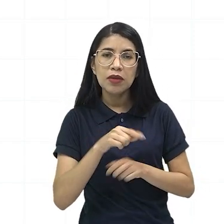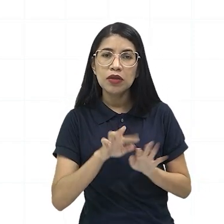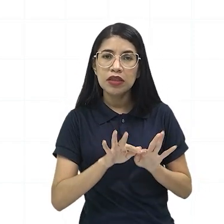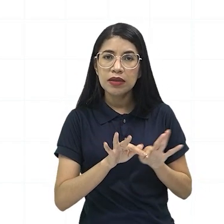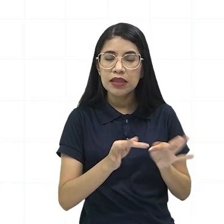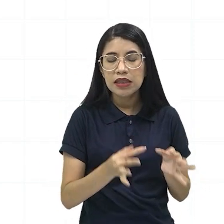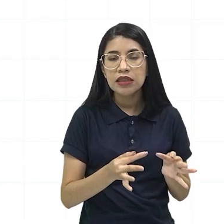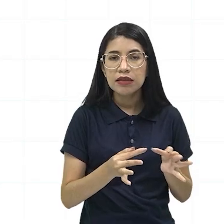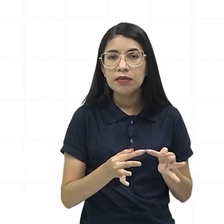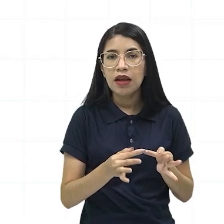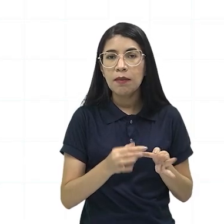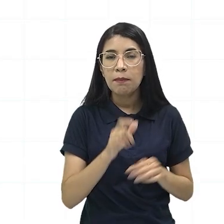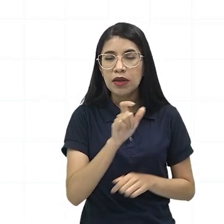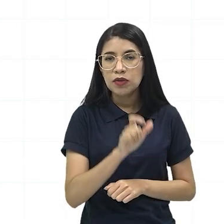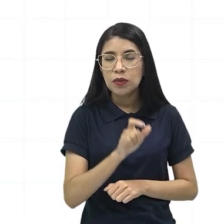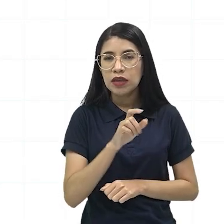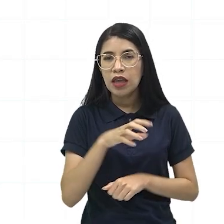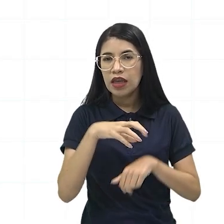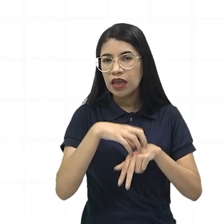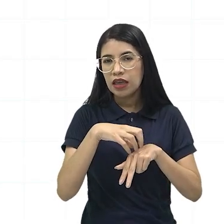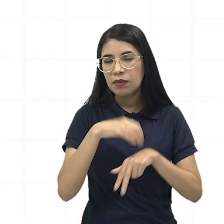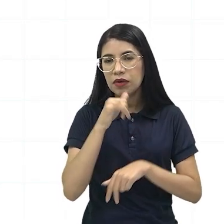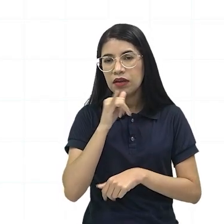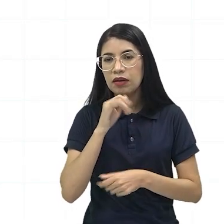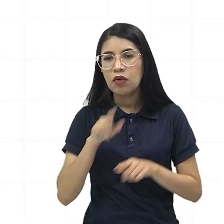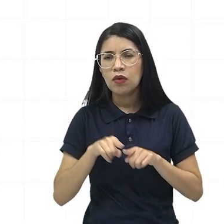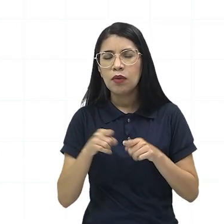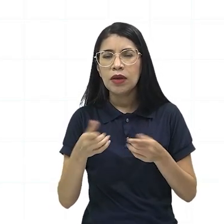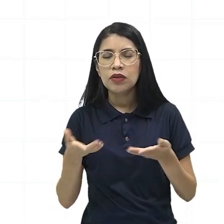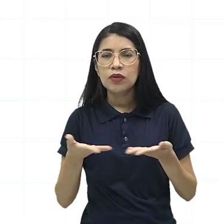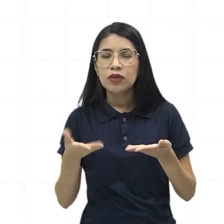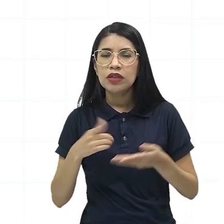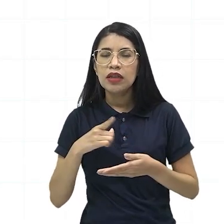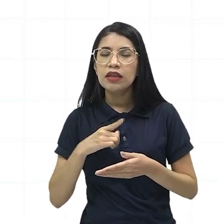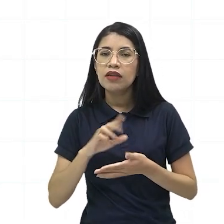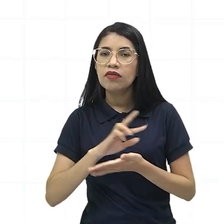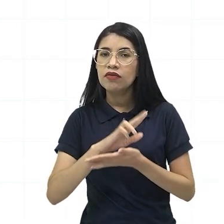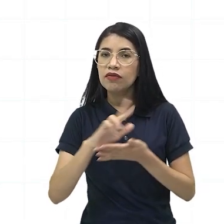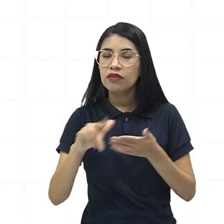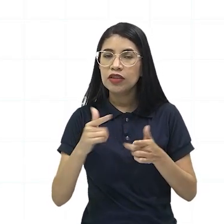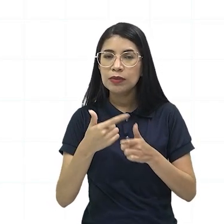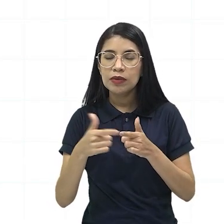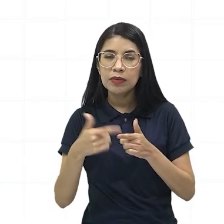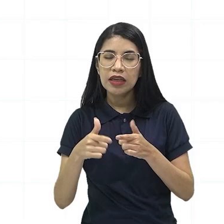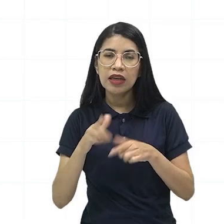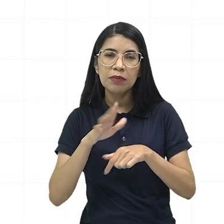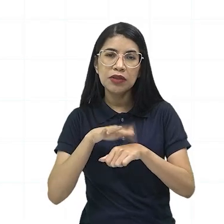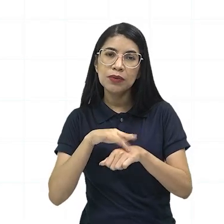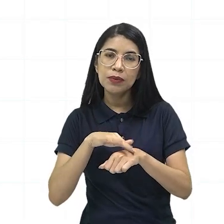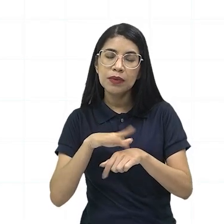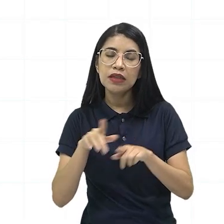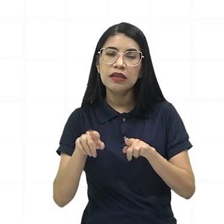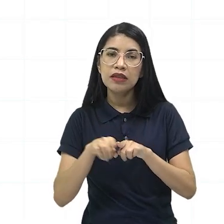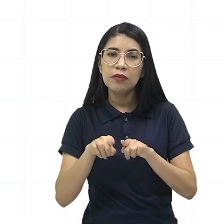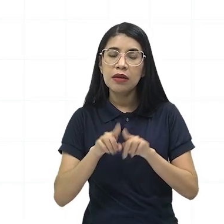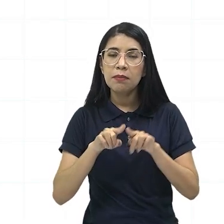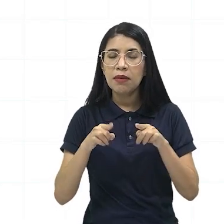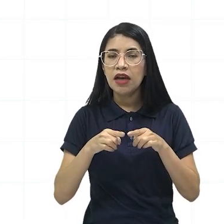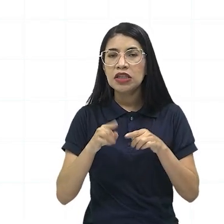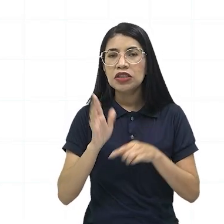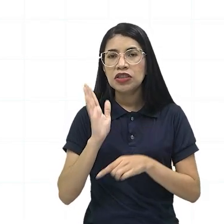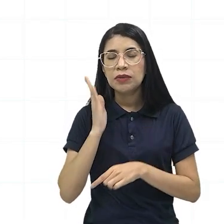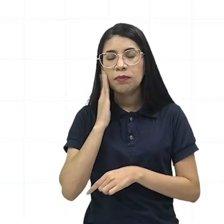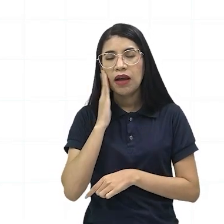seus pesadelos são apenas o comunismo, o infarte, o câncer, mas ele já se acostumou a pensar que essas coisas só acontecem aos